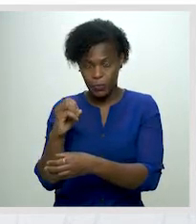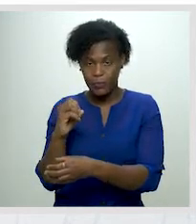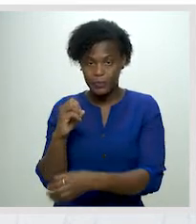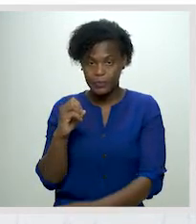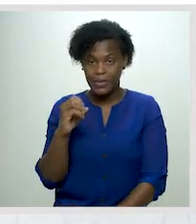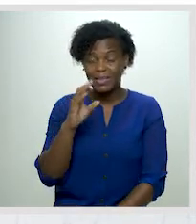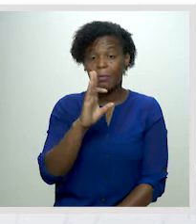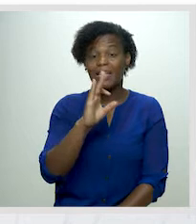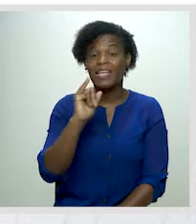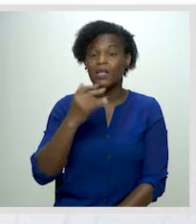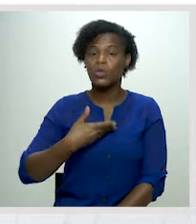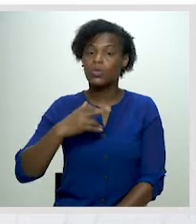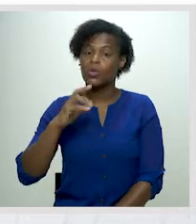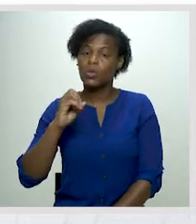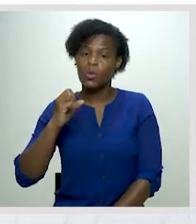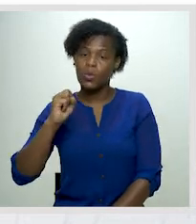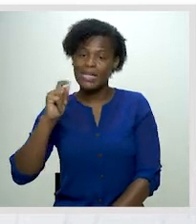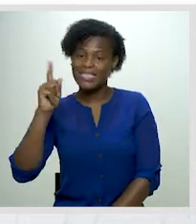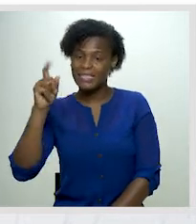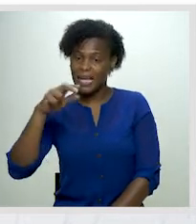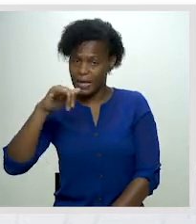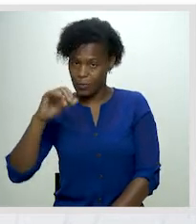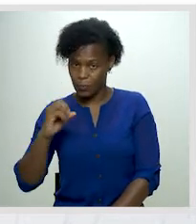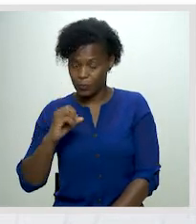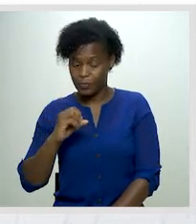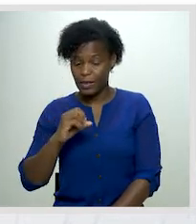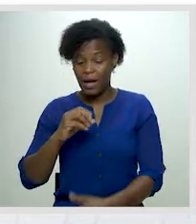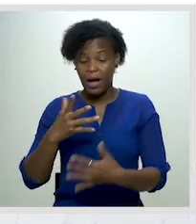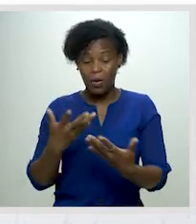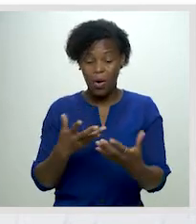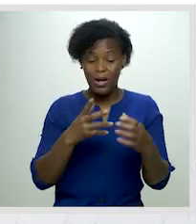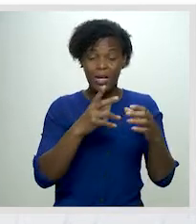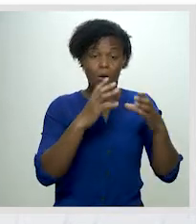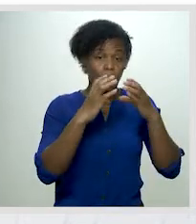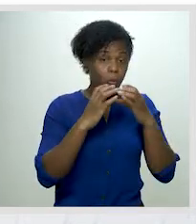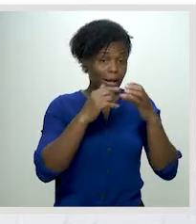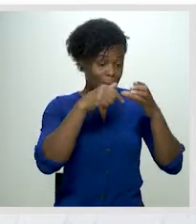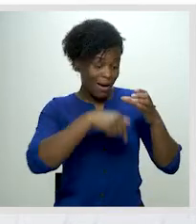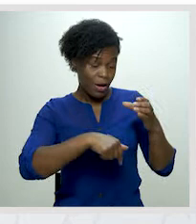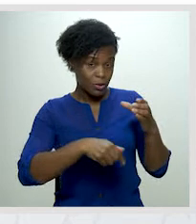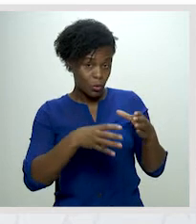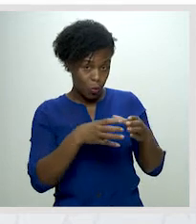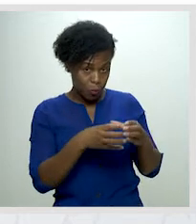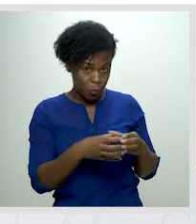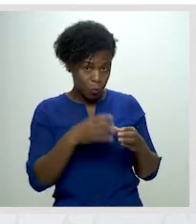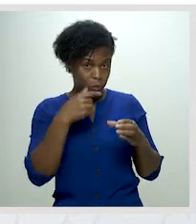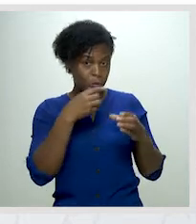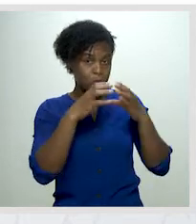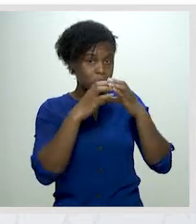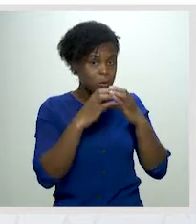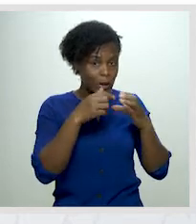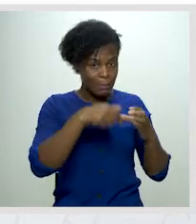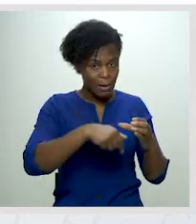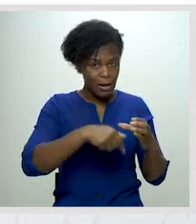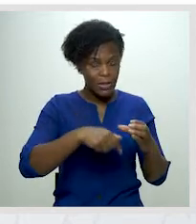Então, no primeiro balão e no segundo balão, que estão a ver aqui embaixo,